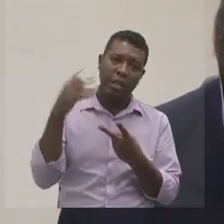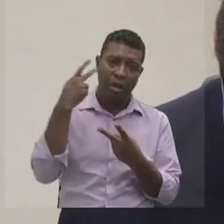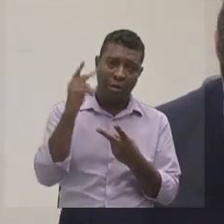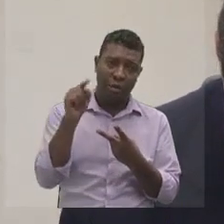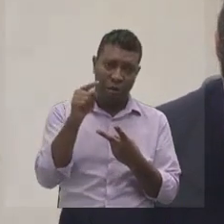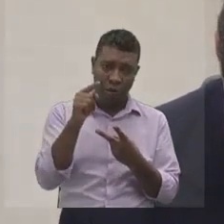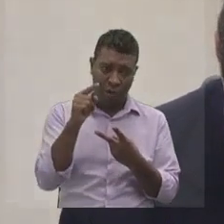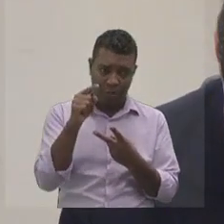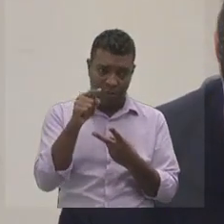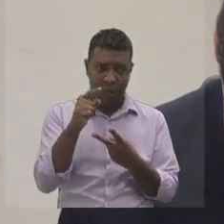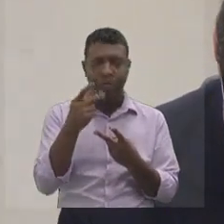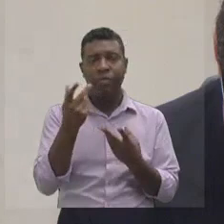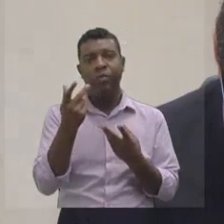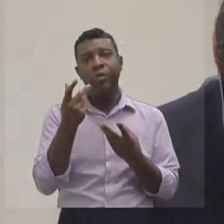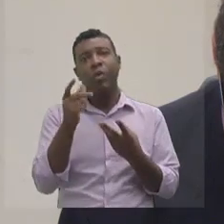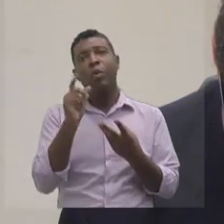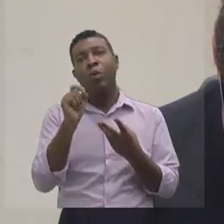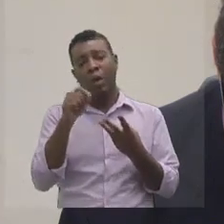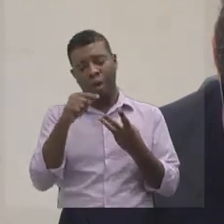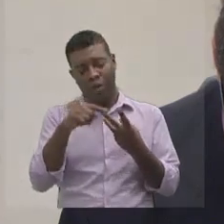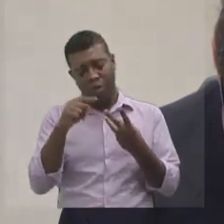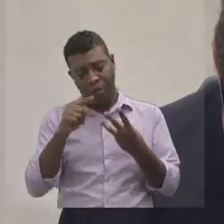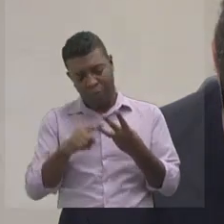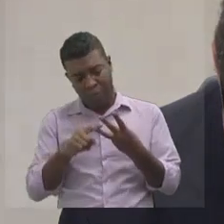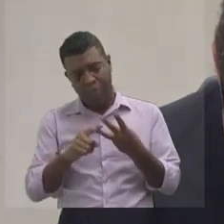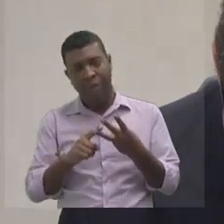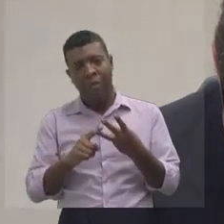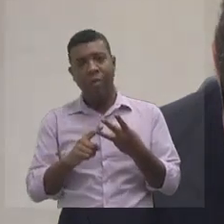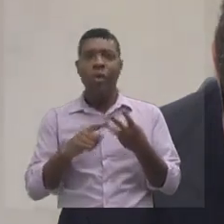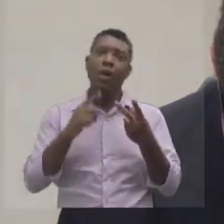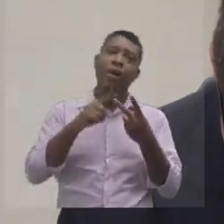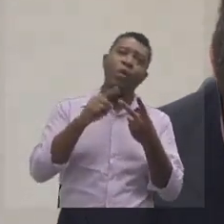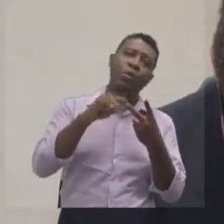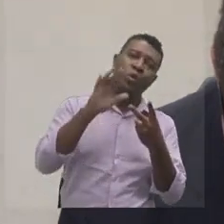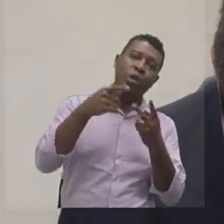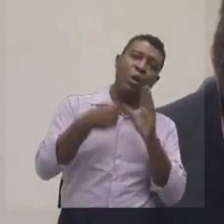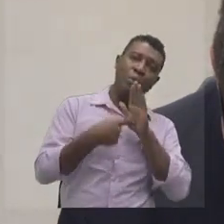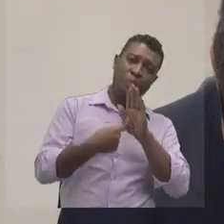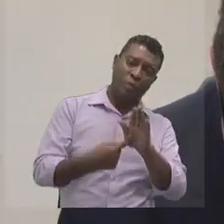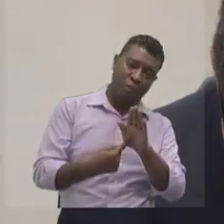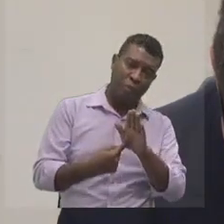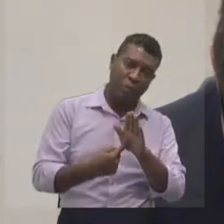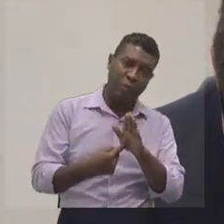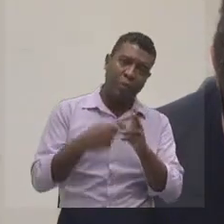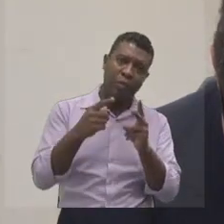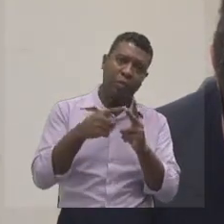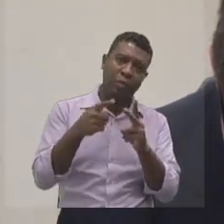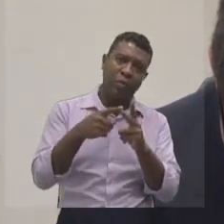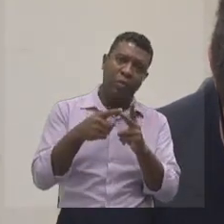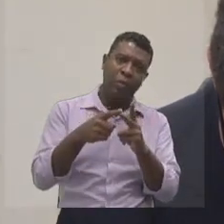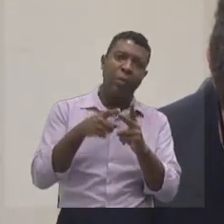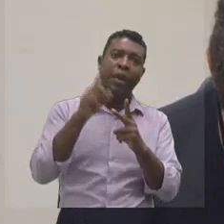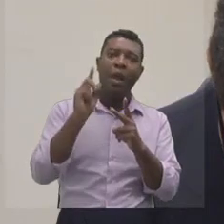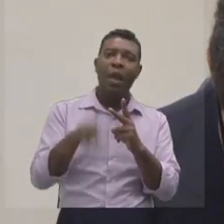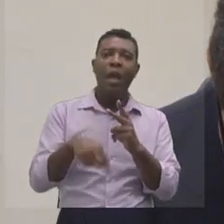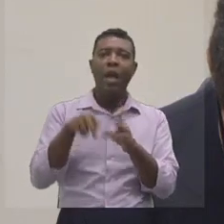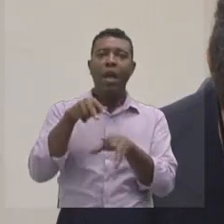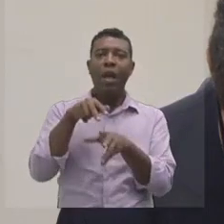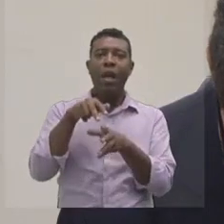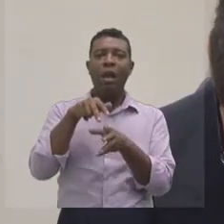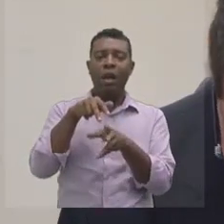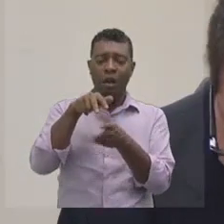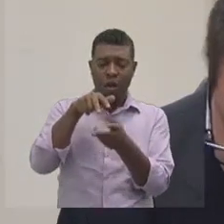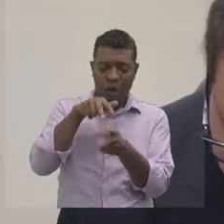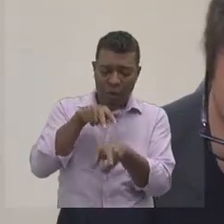questionamentos em tese um já foi apresentado que fala da questão das ferrovias né como que a secretaria